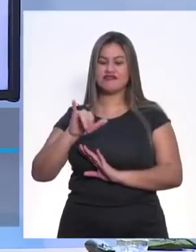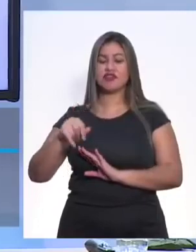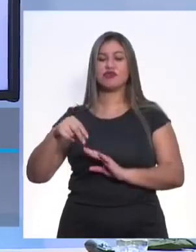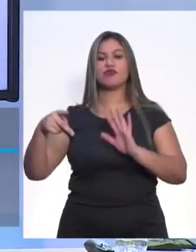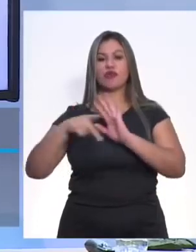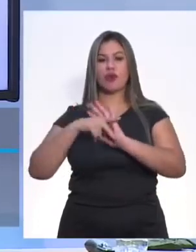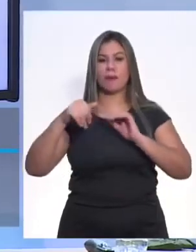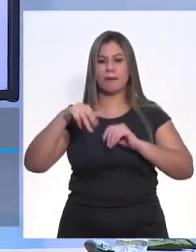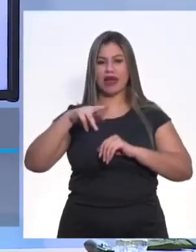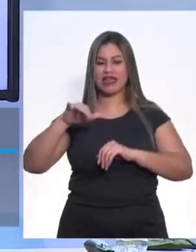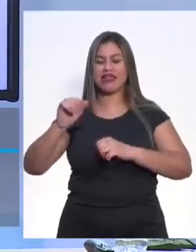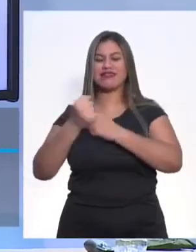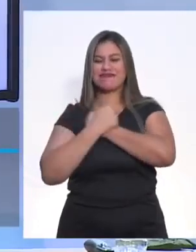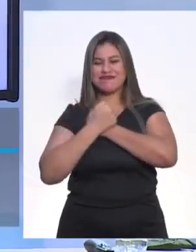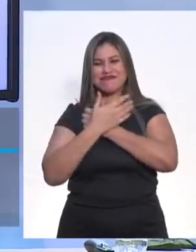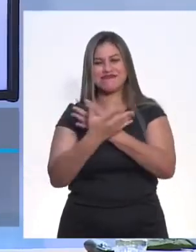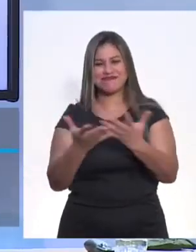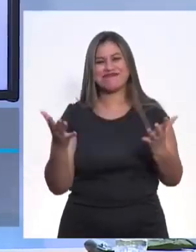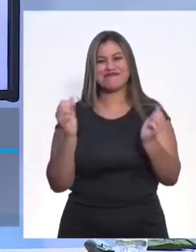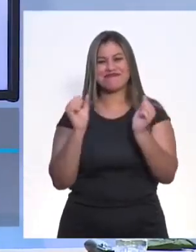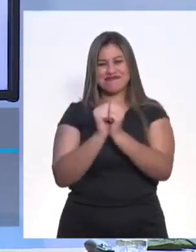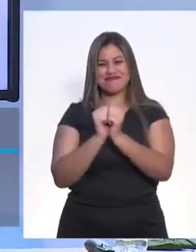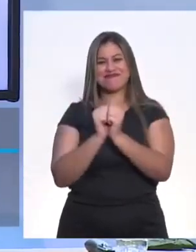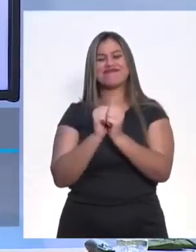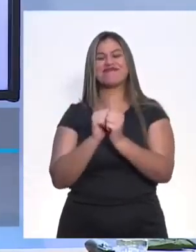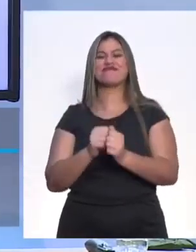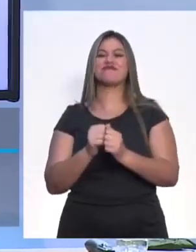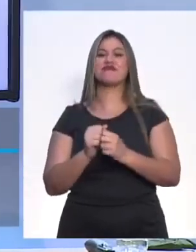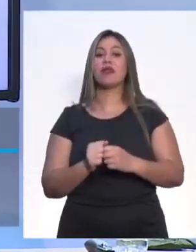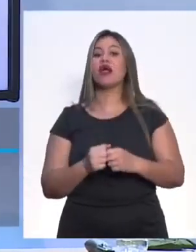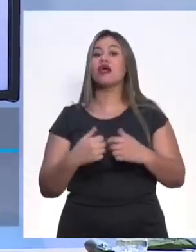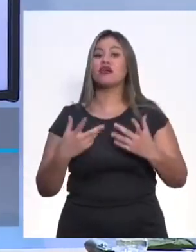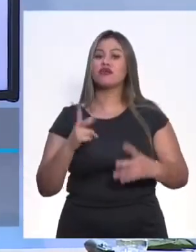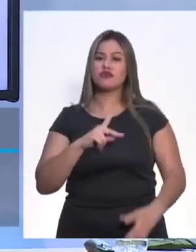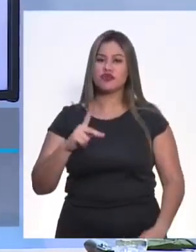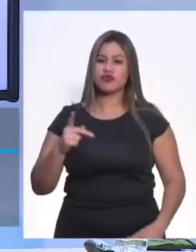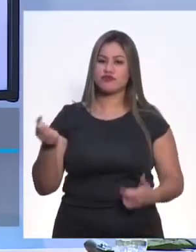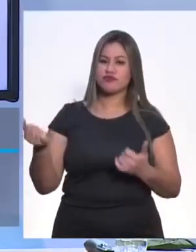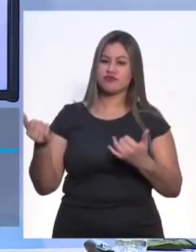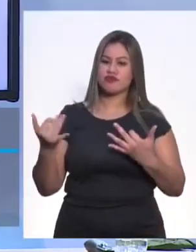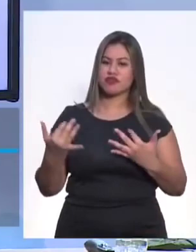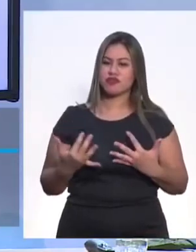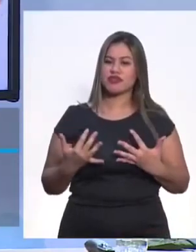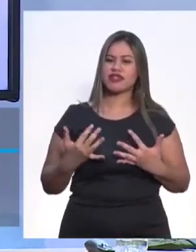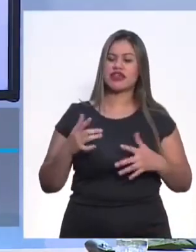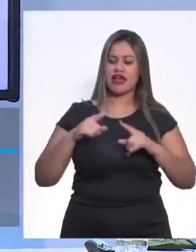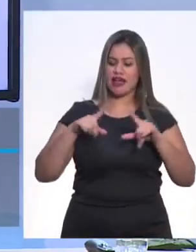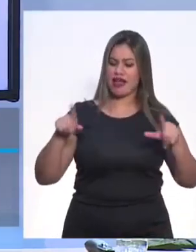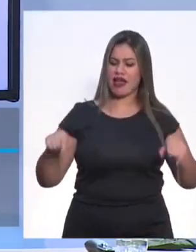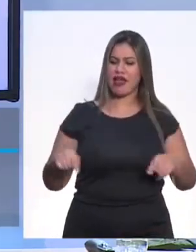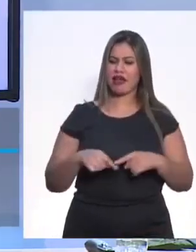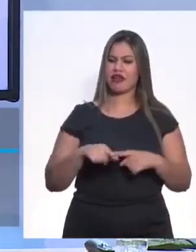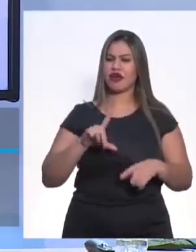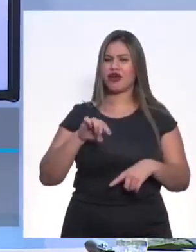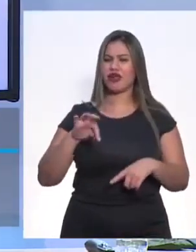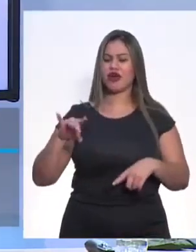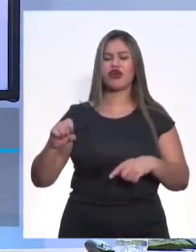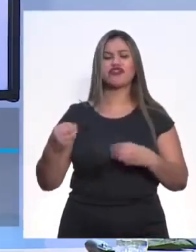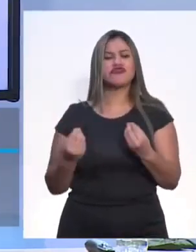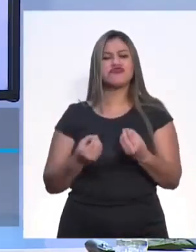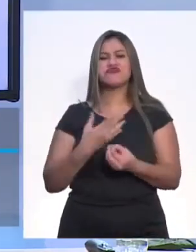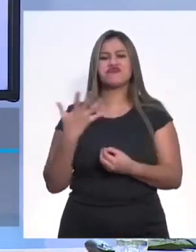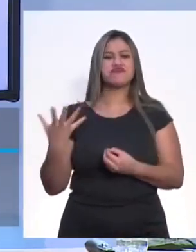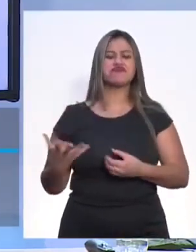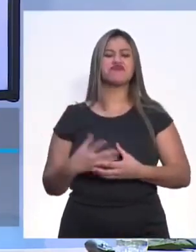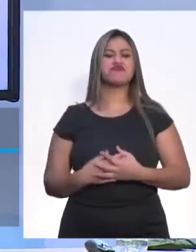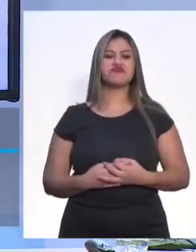você. Continue participando das nossas aulas, tá bom? Então, professora Inês, eu vou pedir para você me falar primeiro qual que era a área do lote de Marcos, para eu